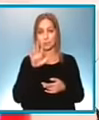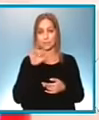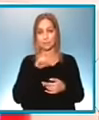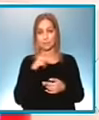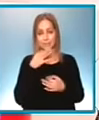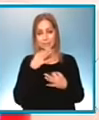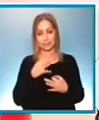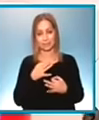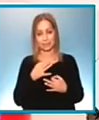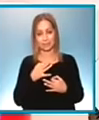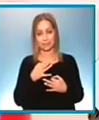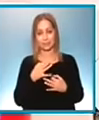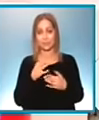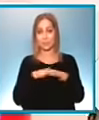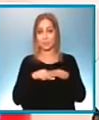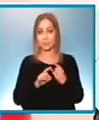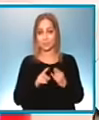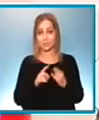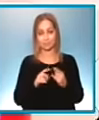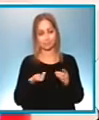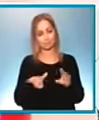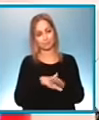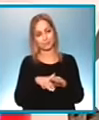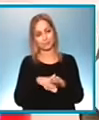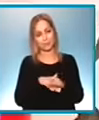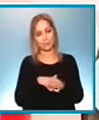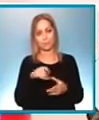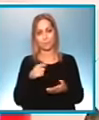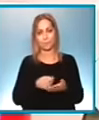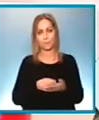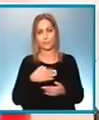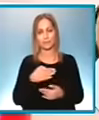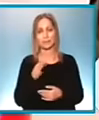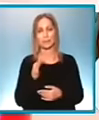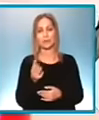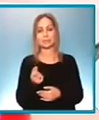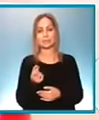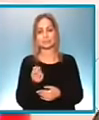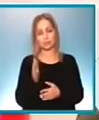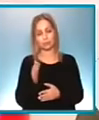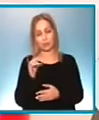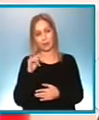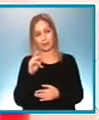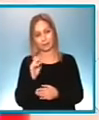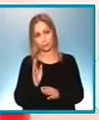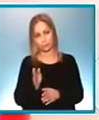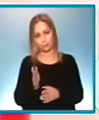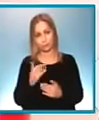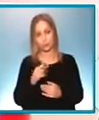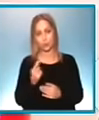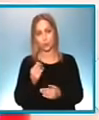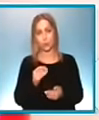euros garantidos. E a única coisa que tem de fazer é inscrever-se. A inscrição tem um custo de 74 cêntimos já com IVA, mas o saldo pode ser